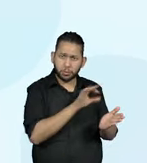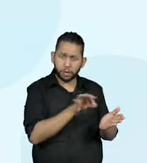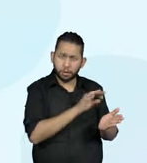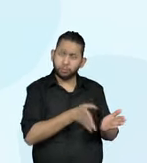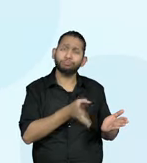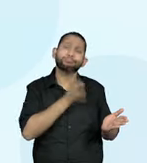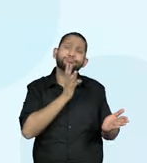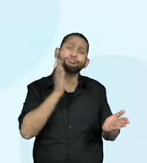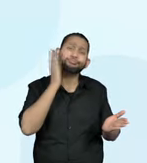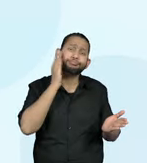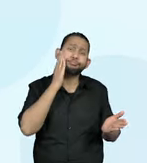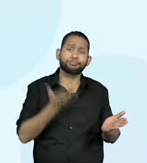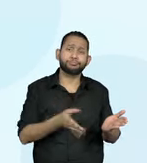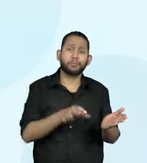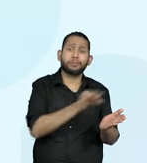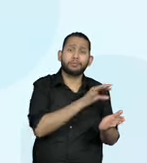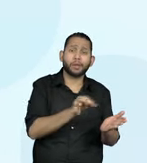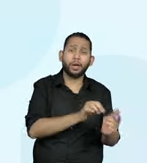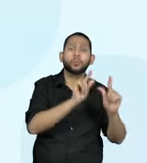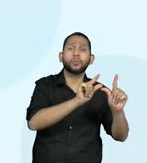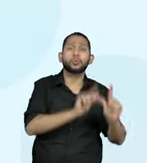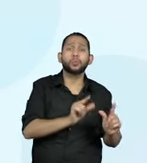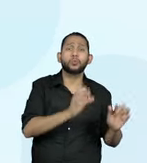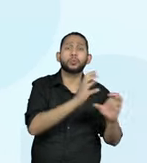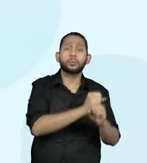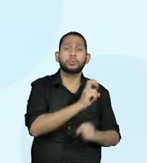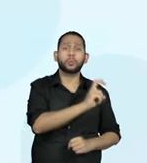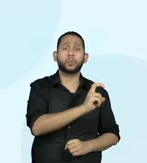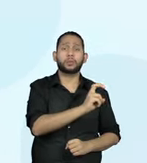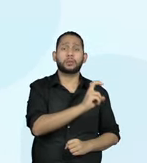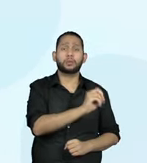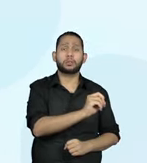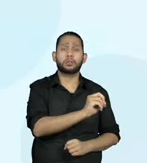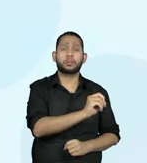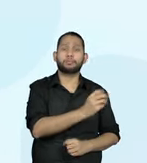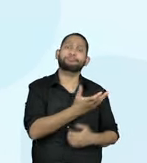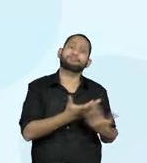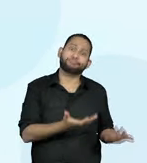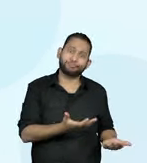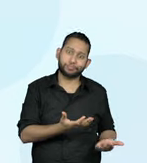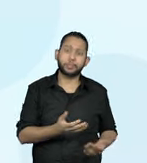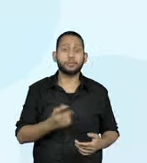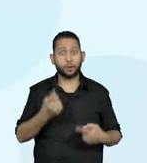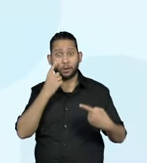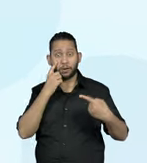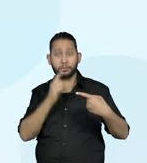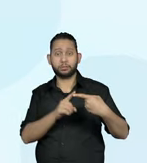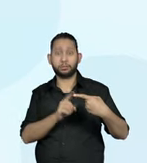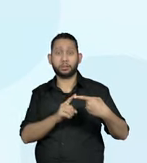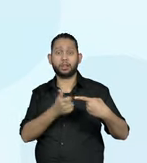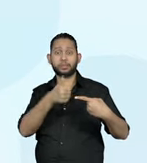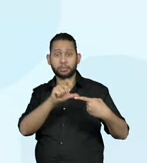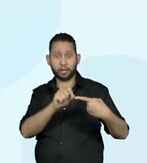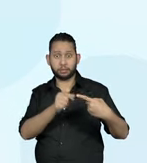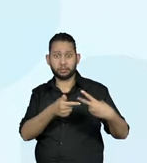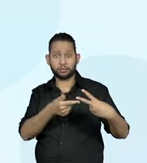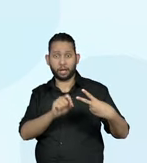eu somar 3 vezes o número 50. Então, vamos lá. 50 mais